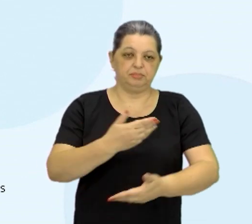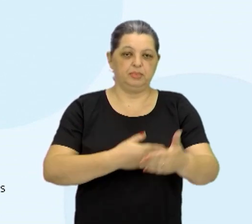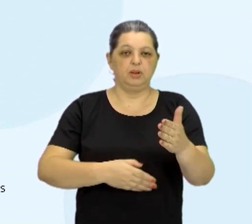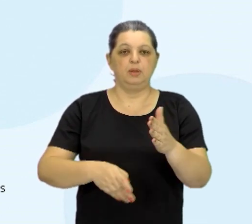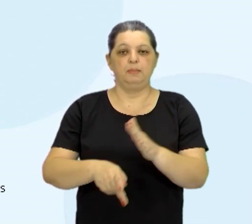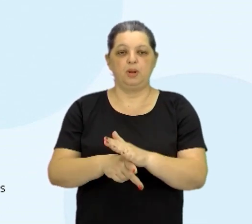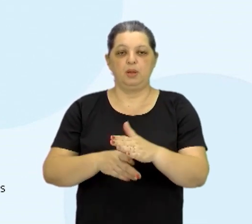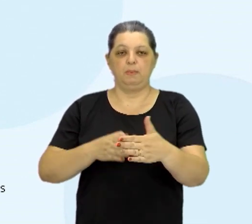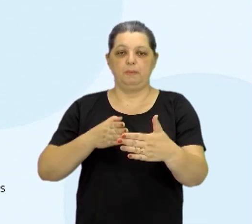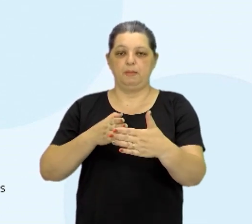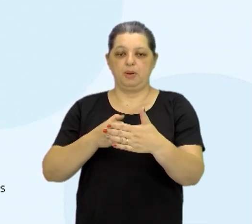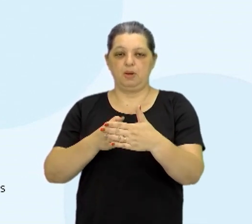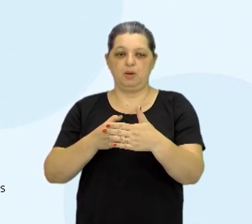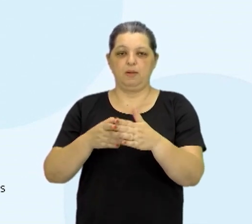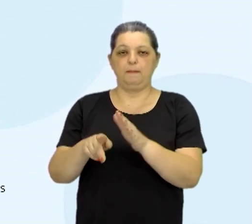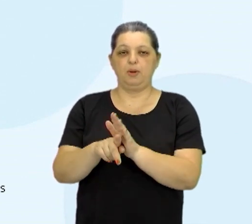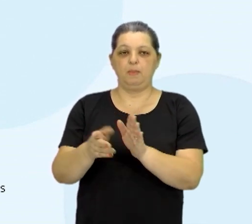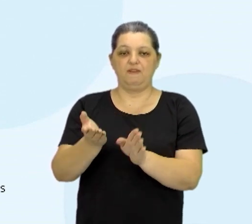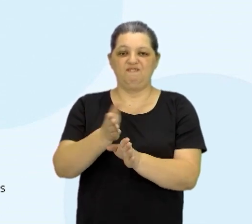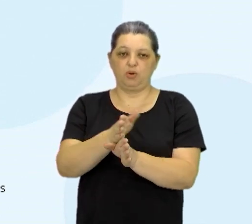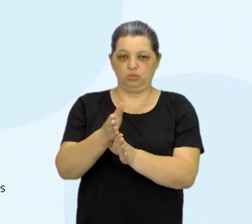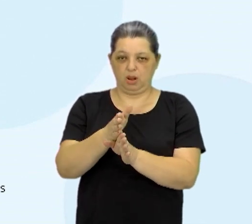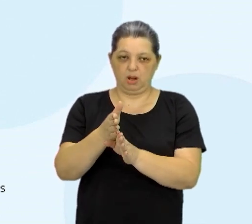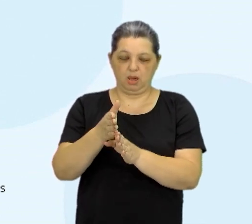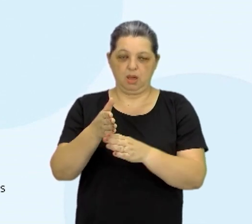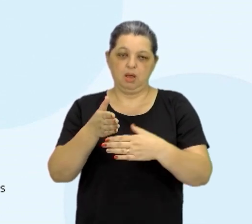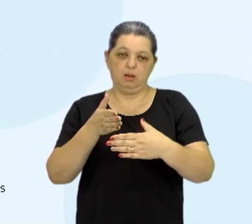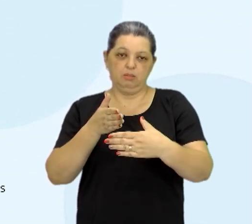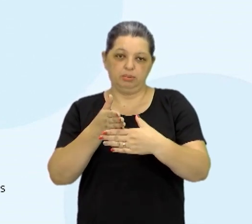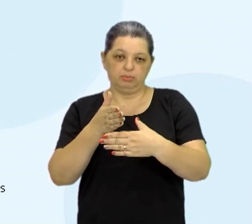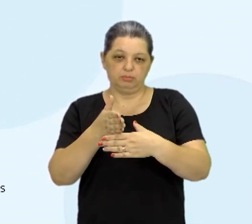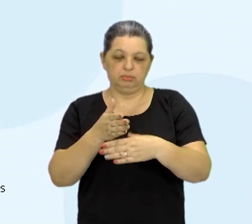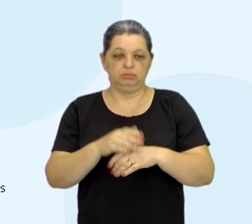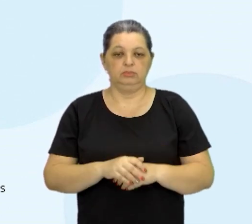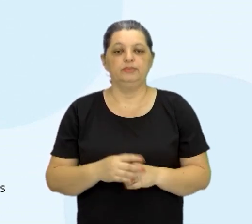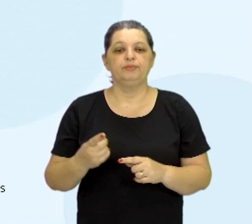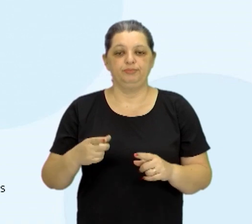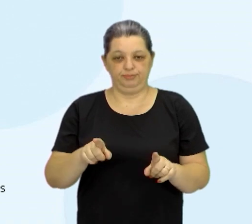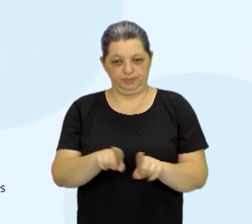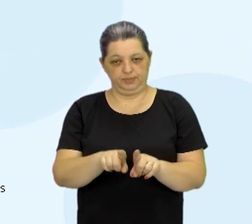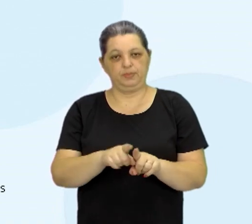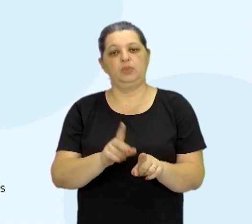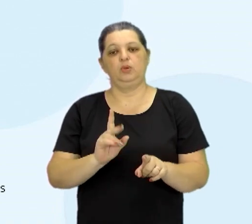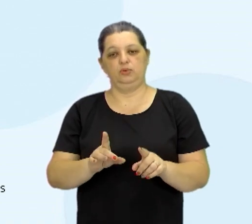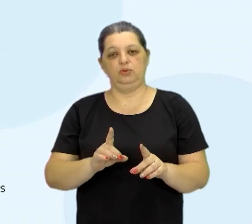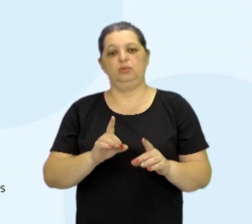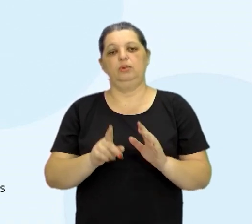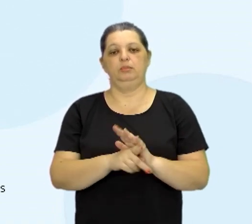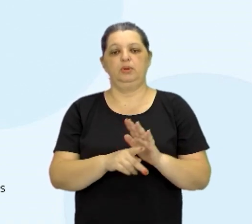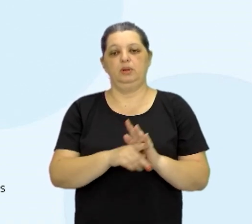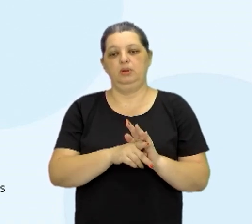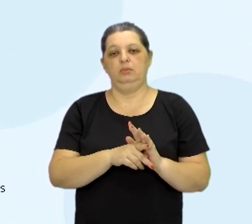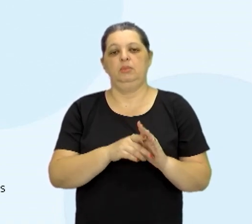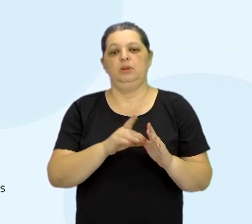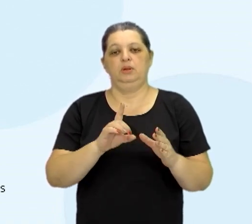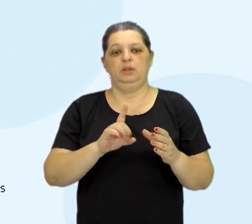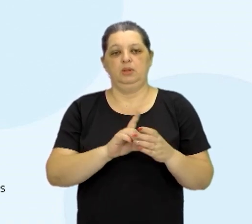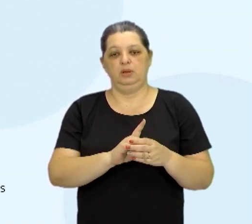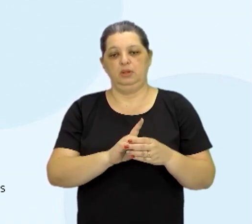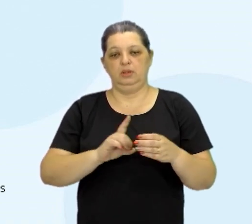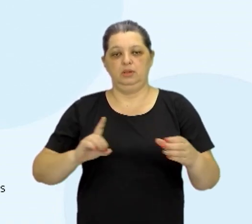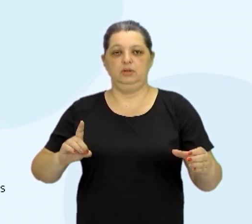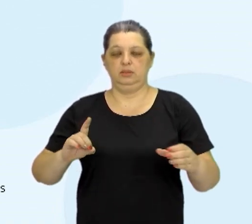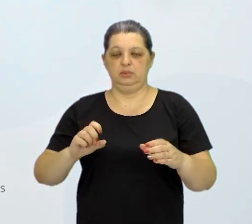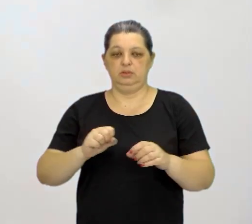fronteiras, aí embaixo, a globalização ainda traz exclusão social. Então, olha só, se a gente pensar do ponto de